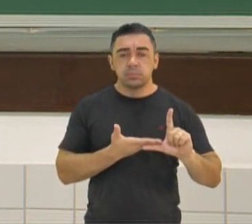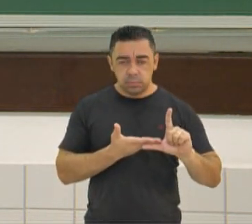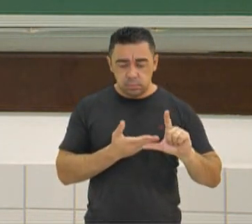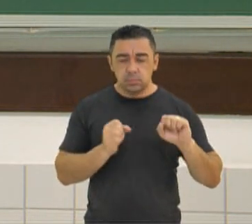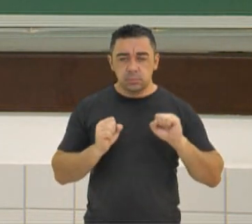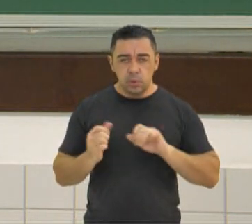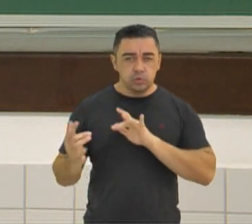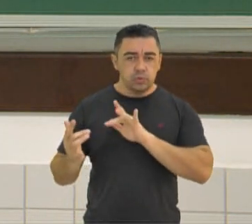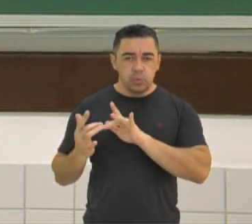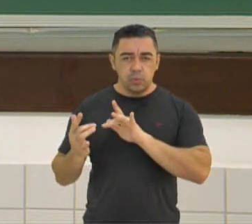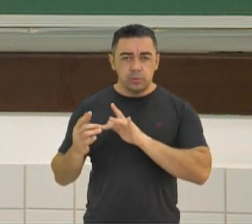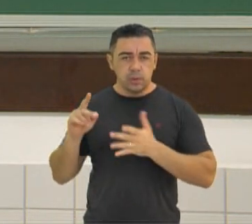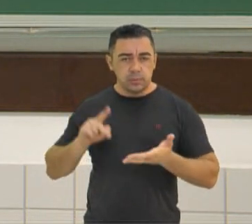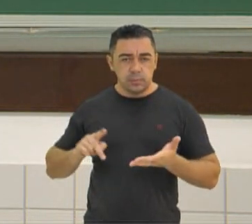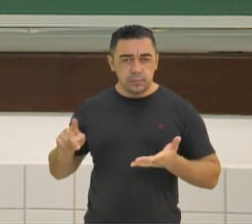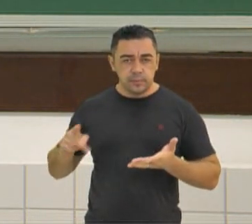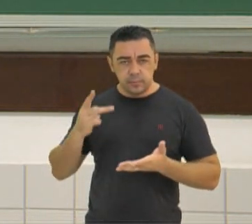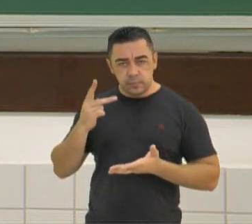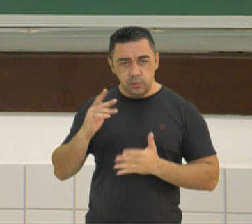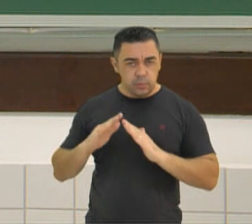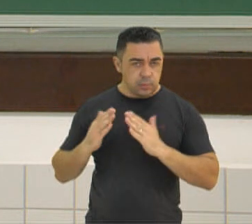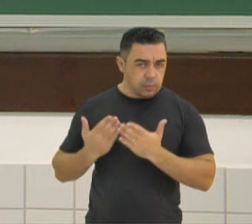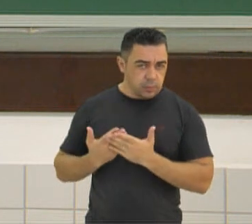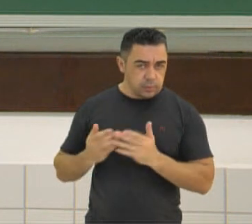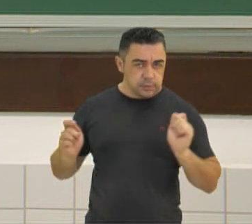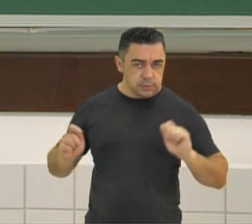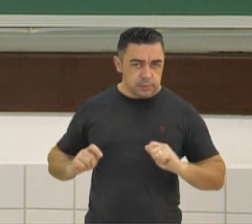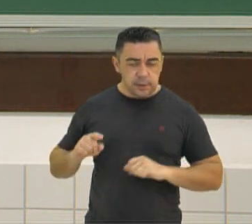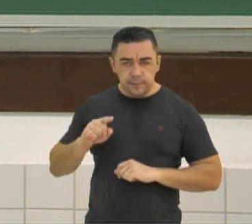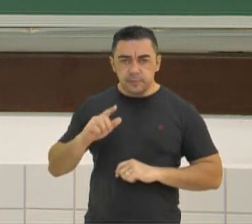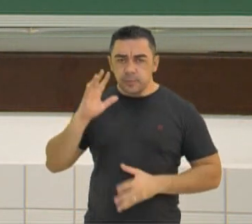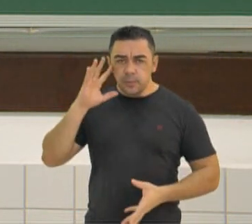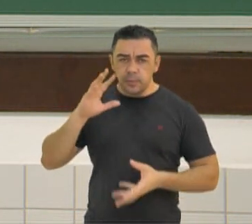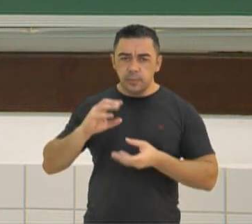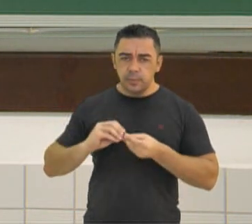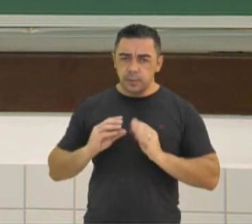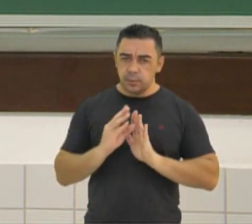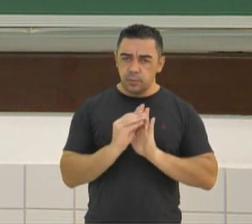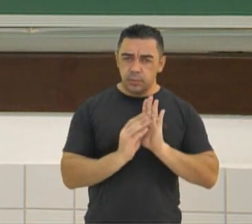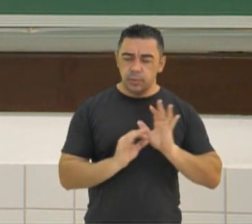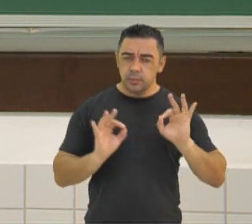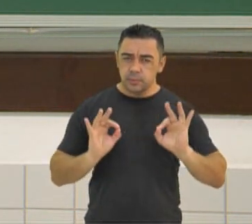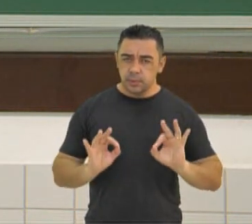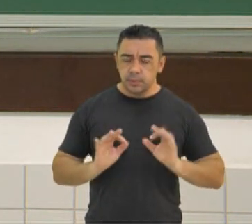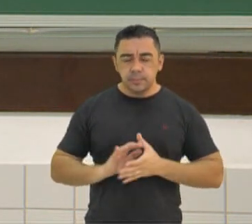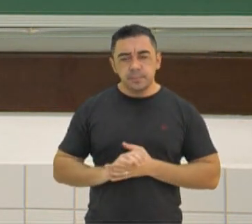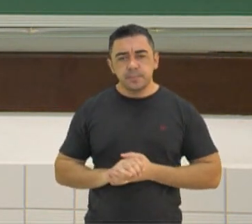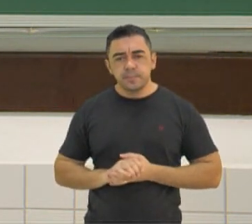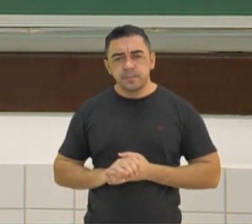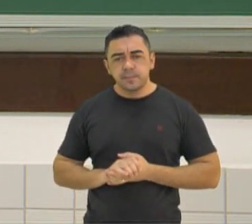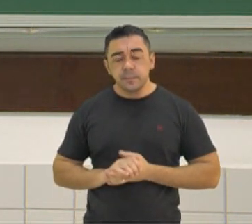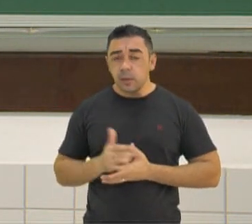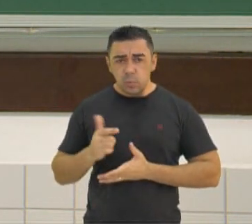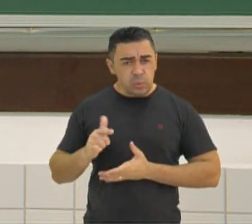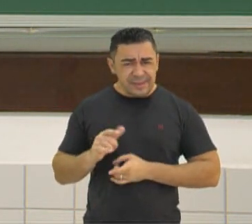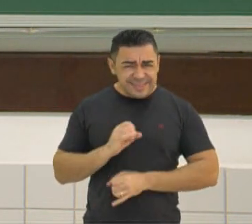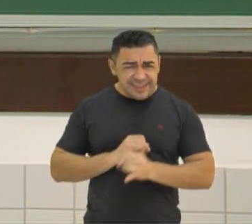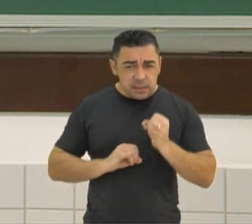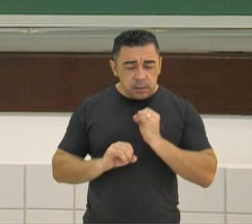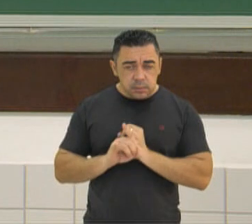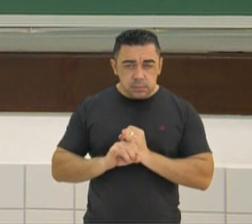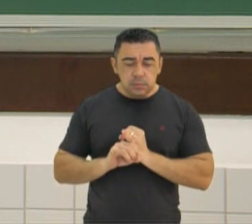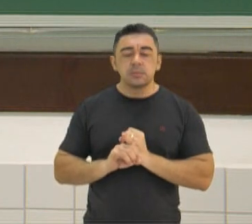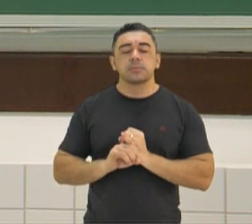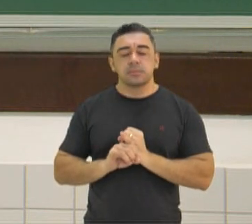Entre em contato com o professor da sua escola, ele vai ajudar você a entender aquele conteúdo, aquele assunto. Não tem acesso à internet,